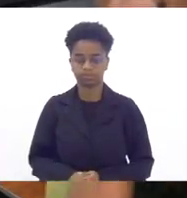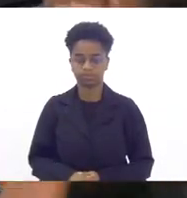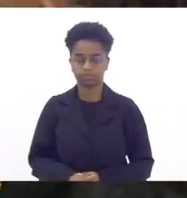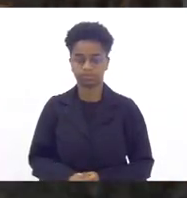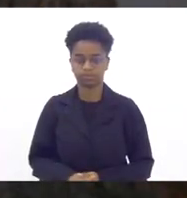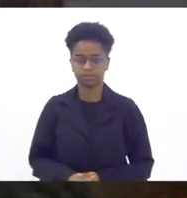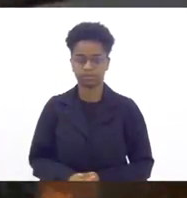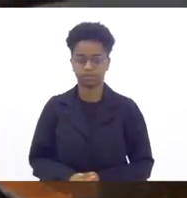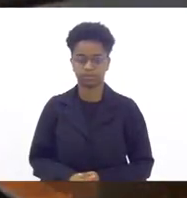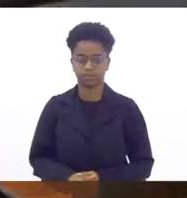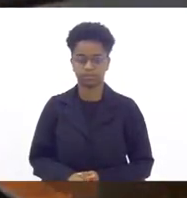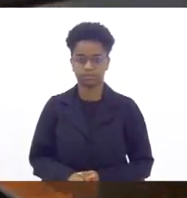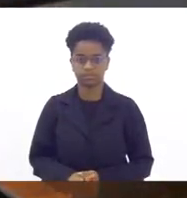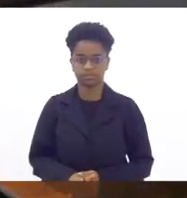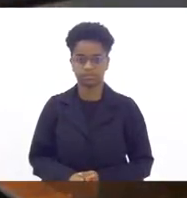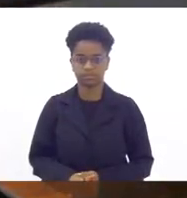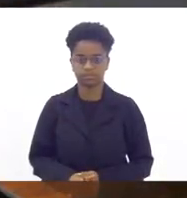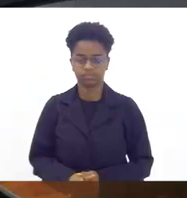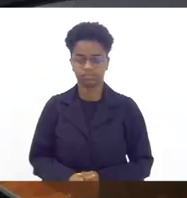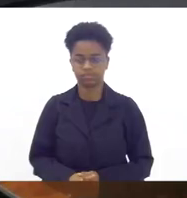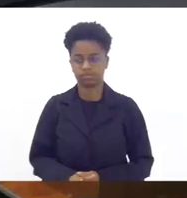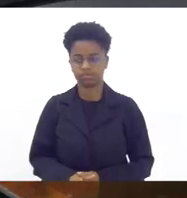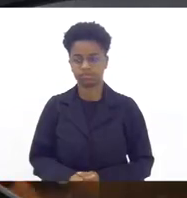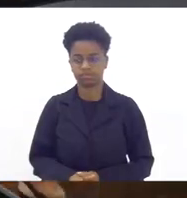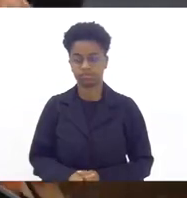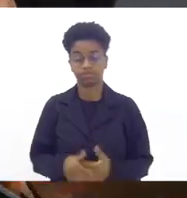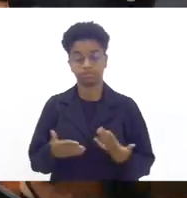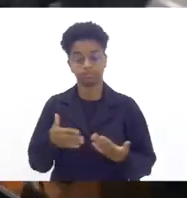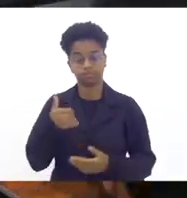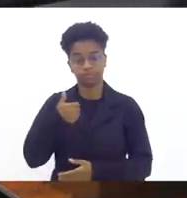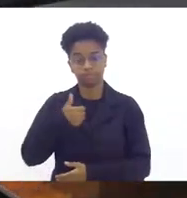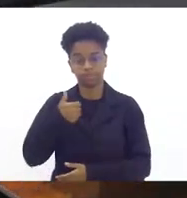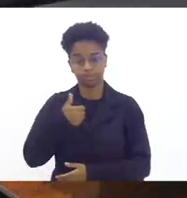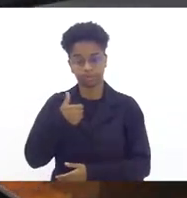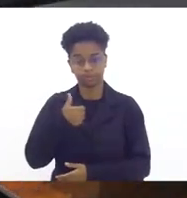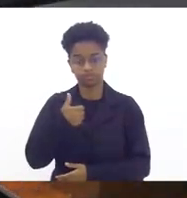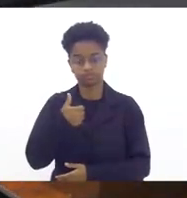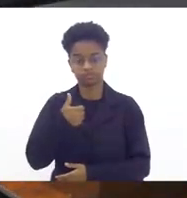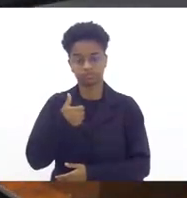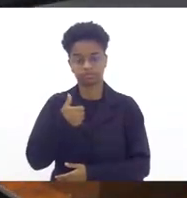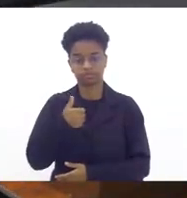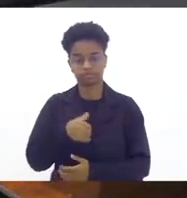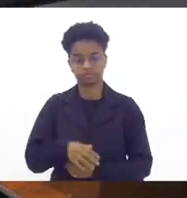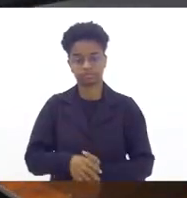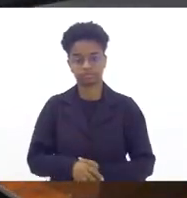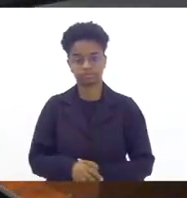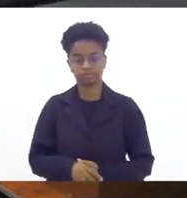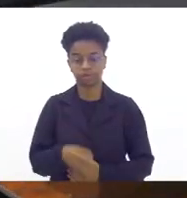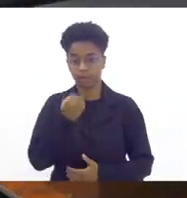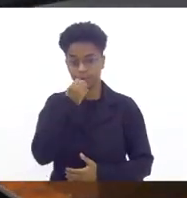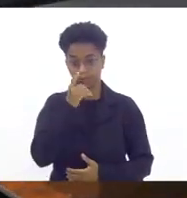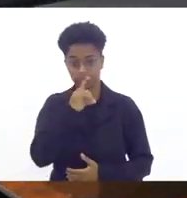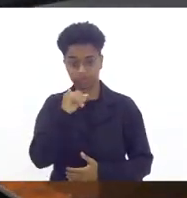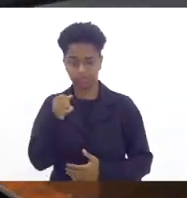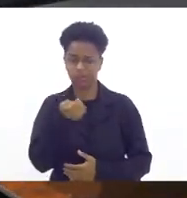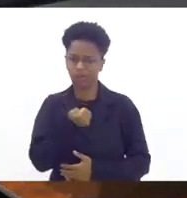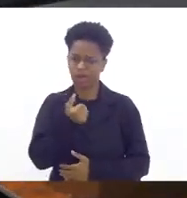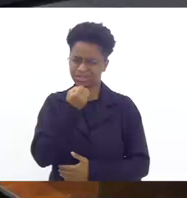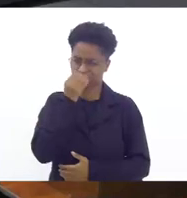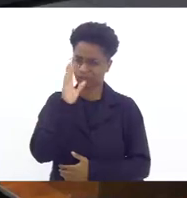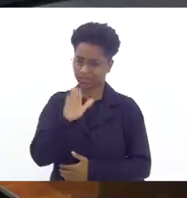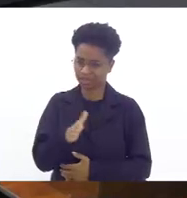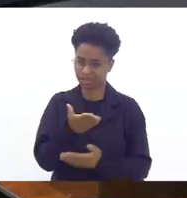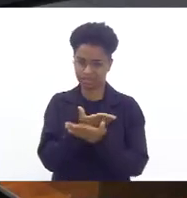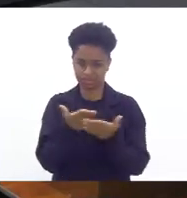Estou aqui na ponta. Bom, em primeiro lugar, meu bom dia, quase boa tarde para